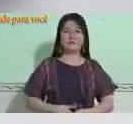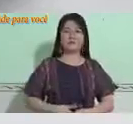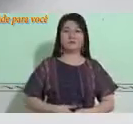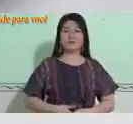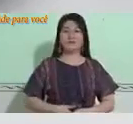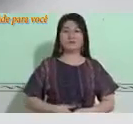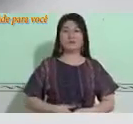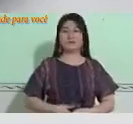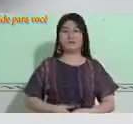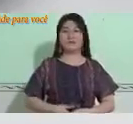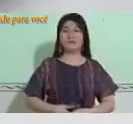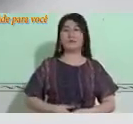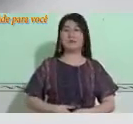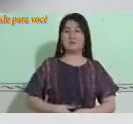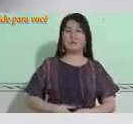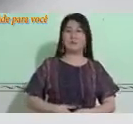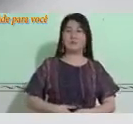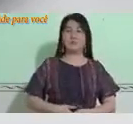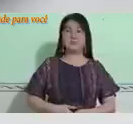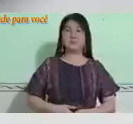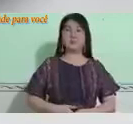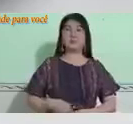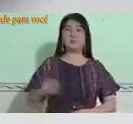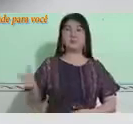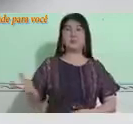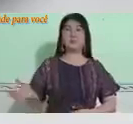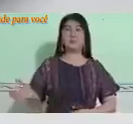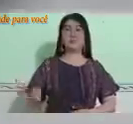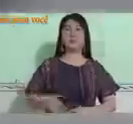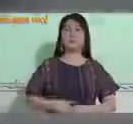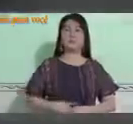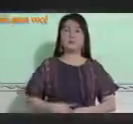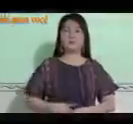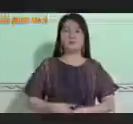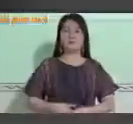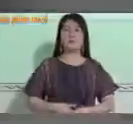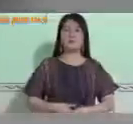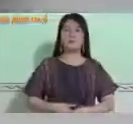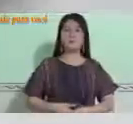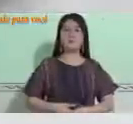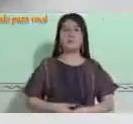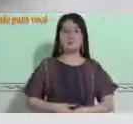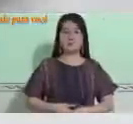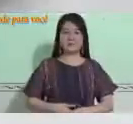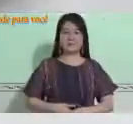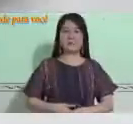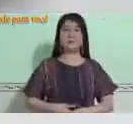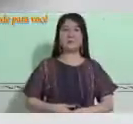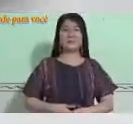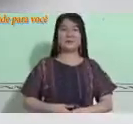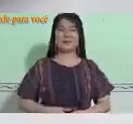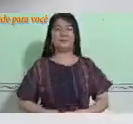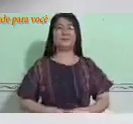Além destas causas, os mamilos também podem ficar inchados noutras situações, como durante o período menstrual,